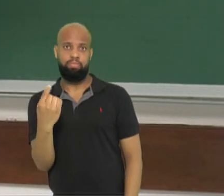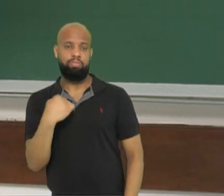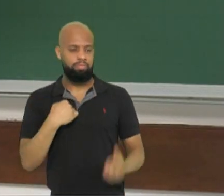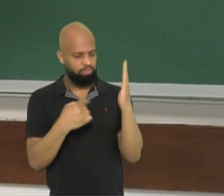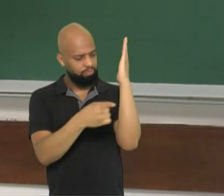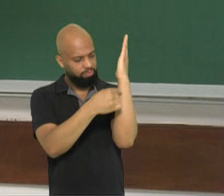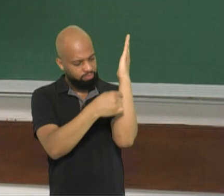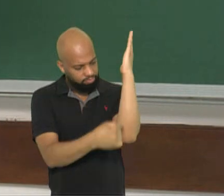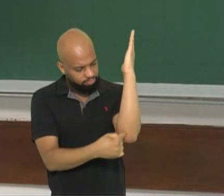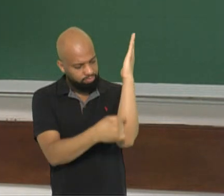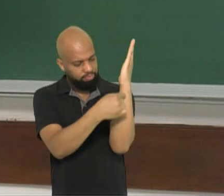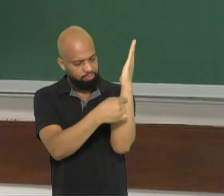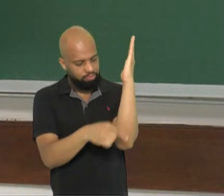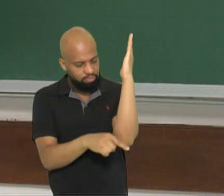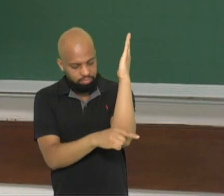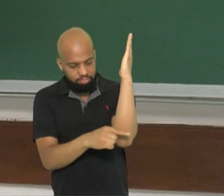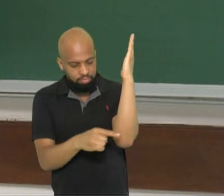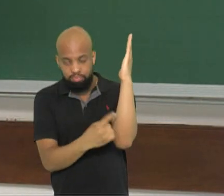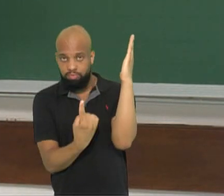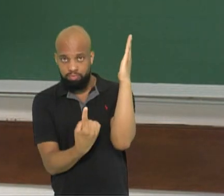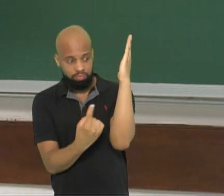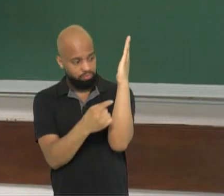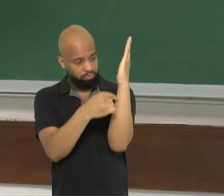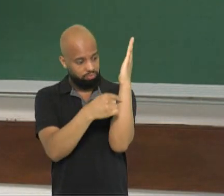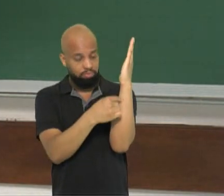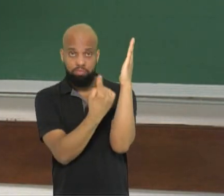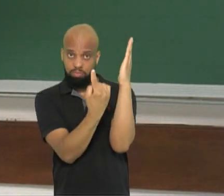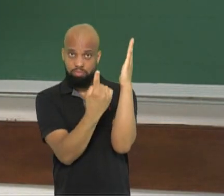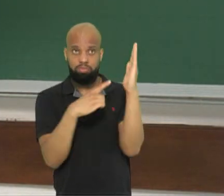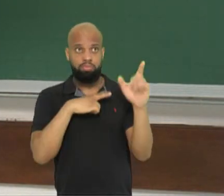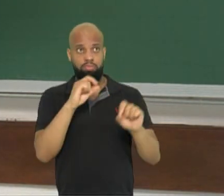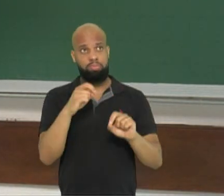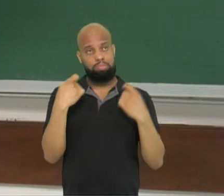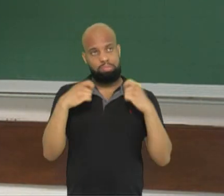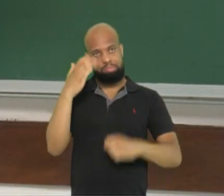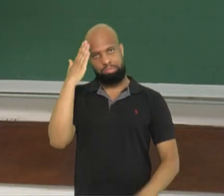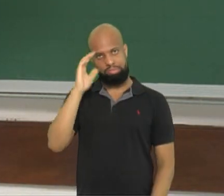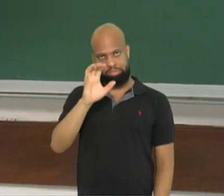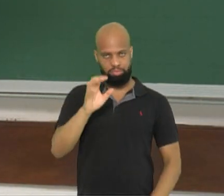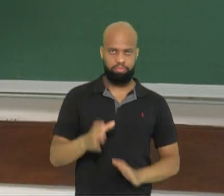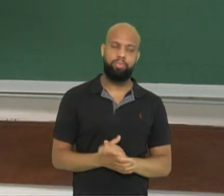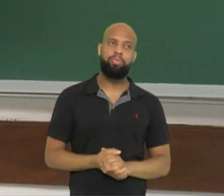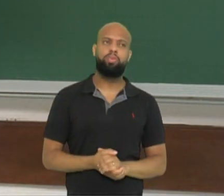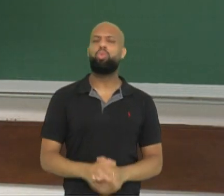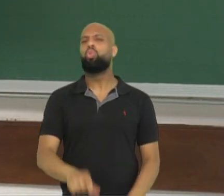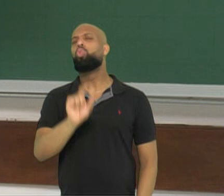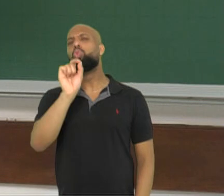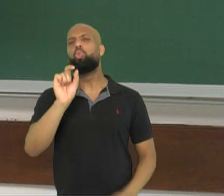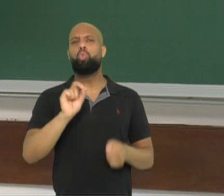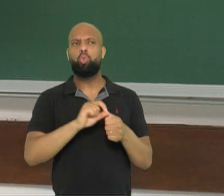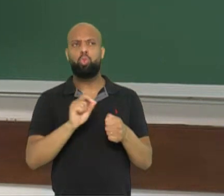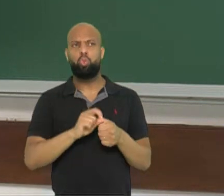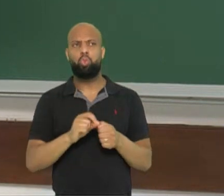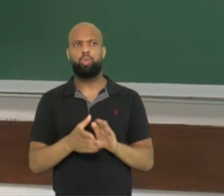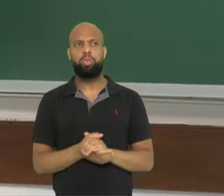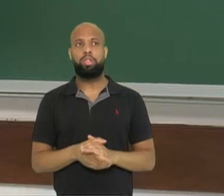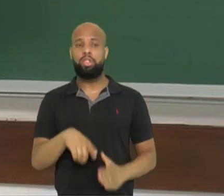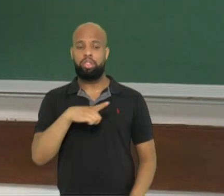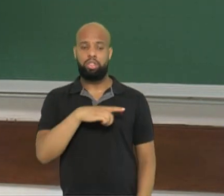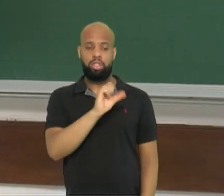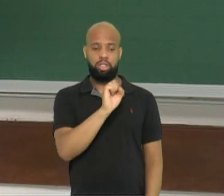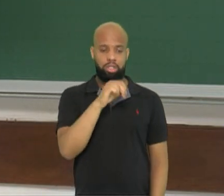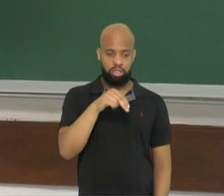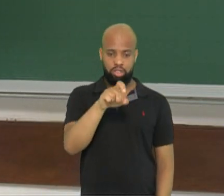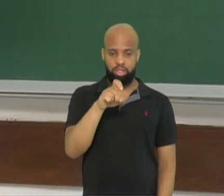preciso desse conceito para conseguir resolver essa questão. Gente, ó, o que eu faço? No lugar de seno